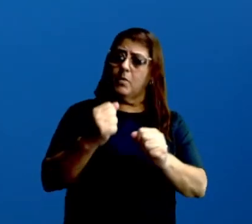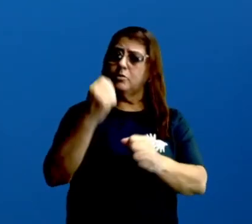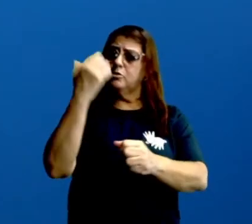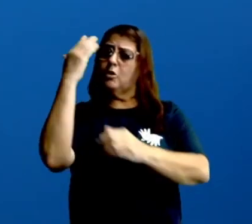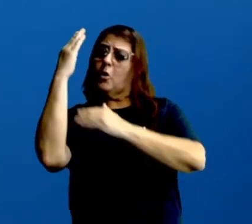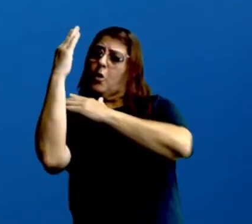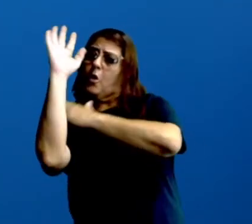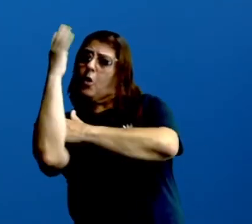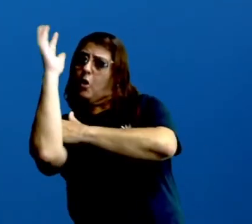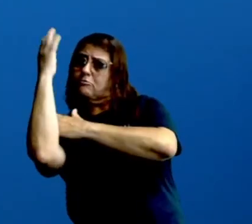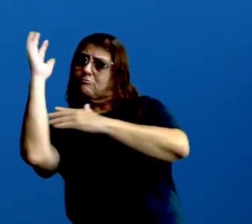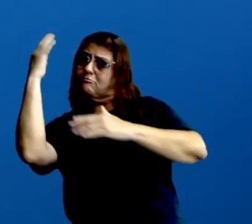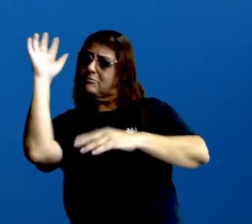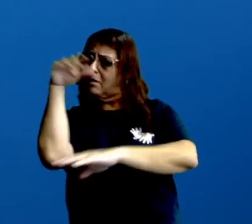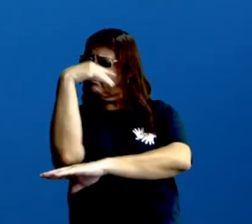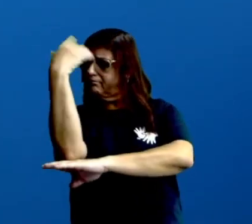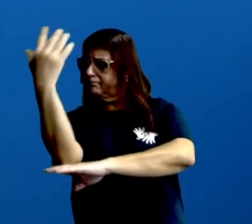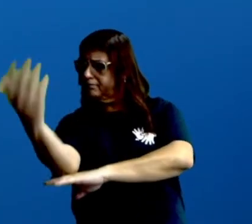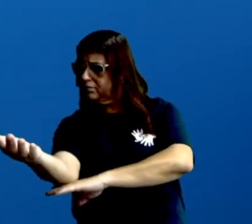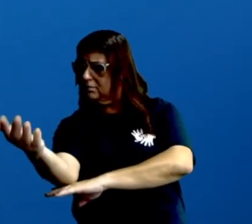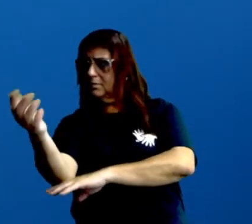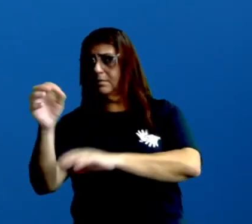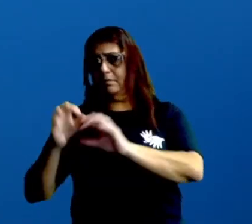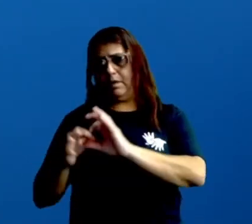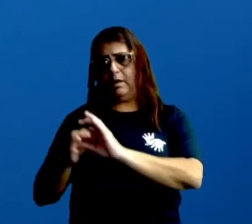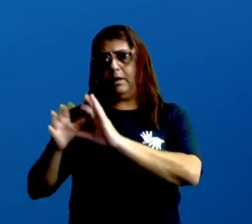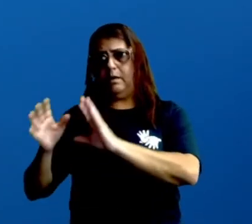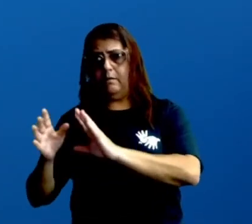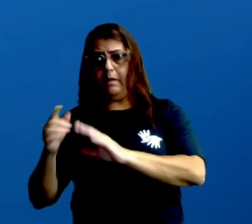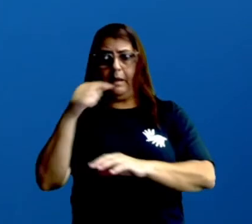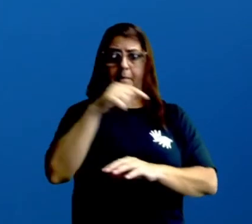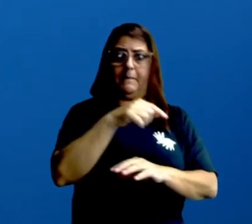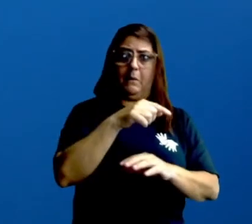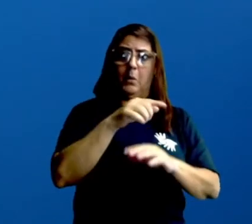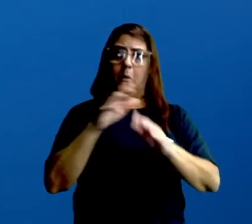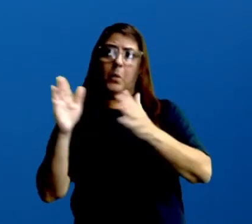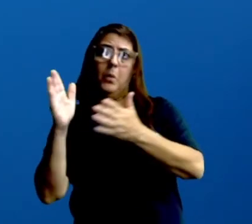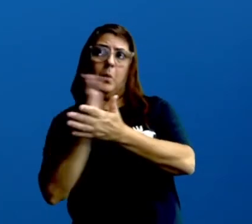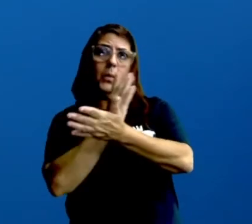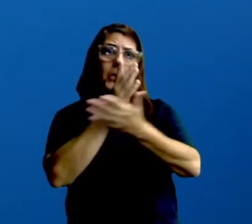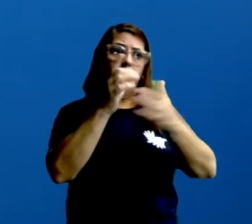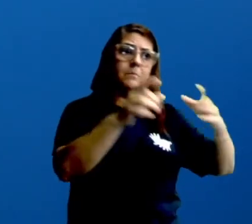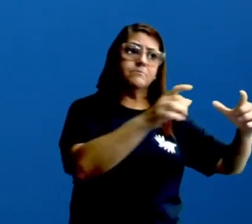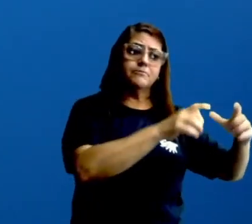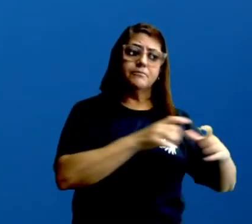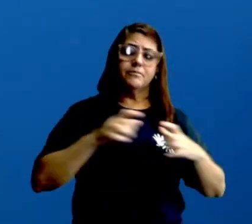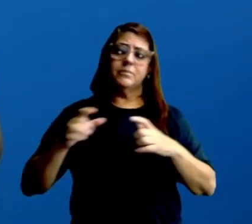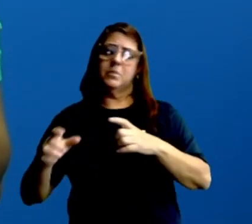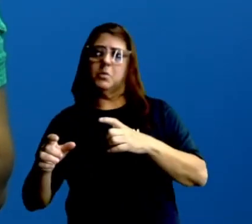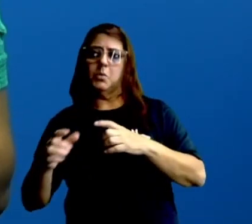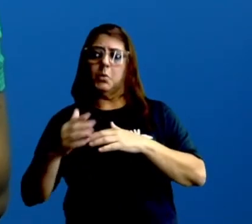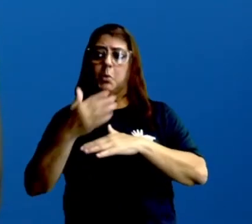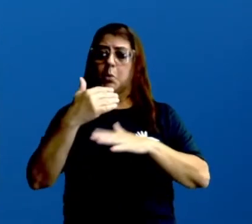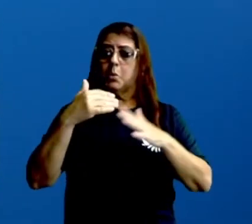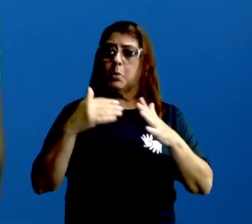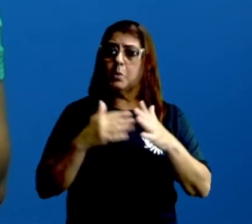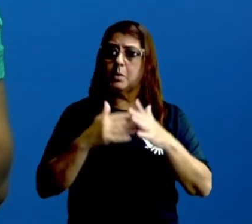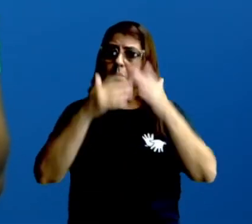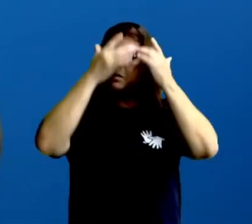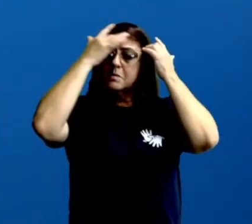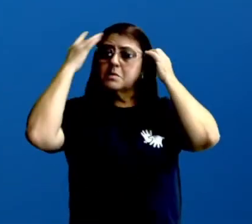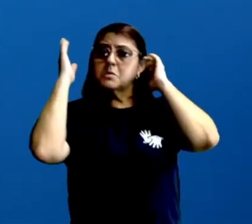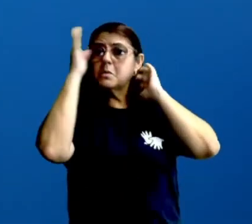mas né como ter esse avanço também a economia o homem o homem aquele homem mau aquele